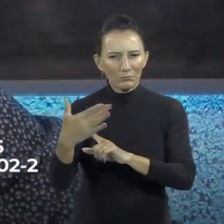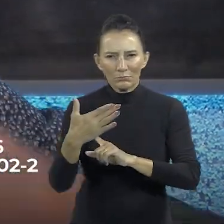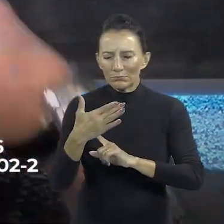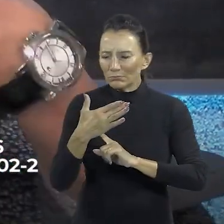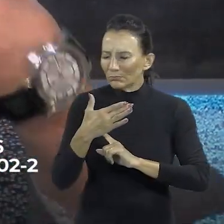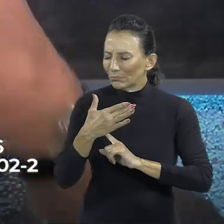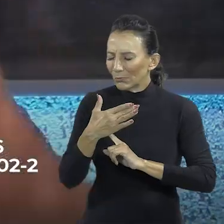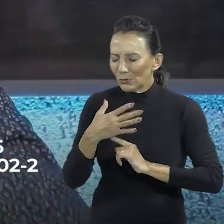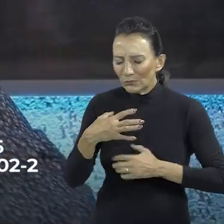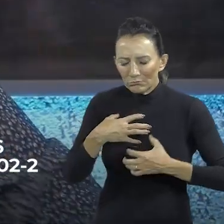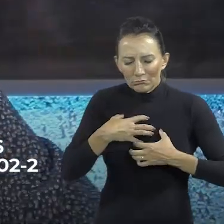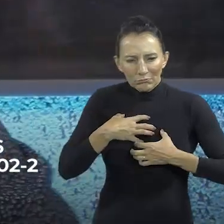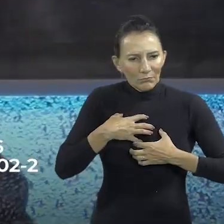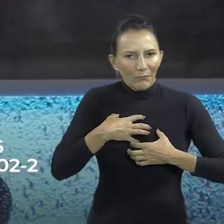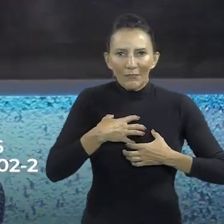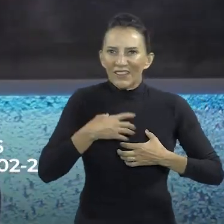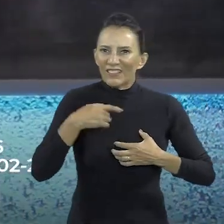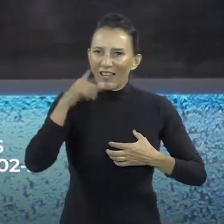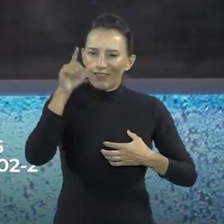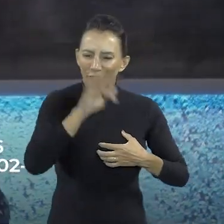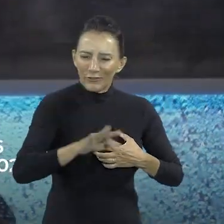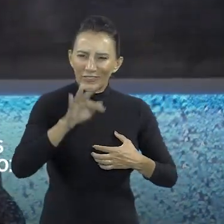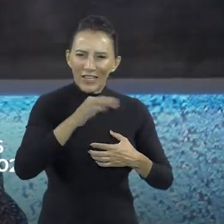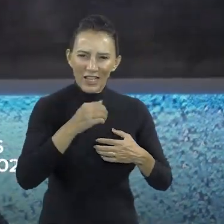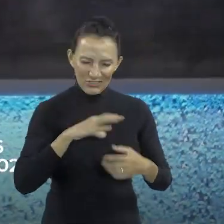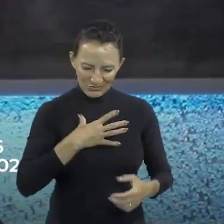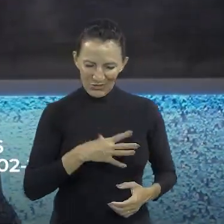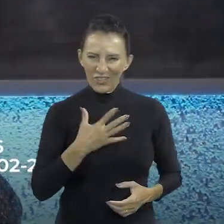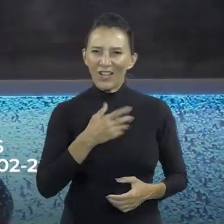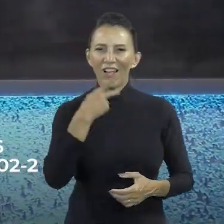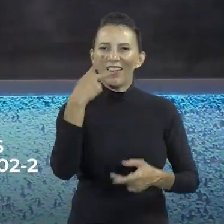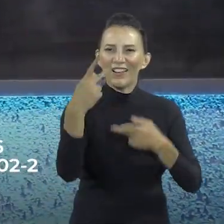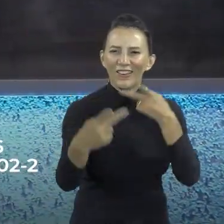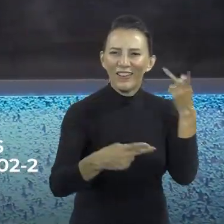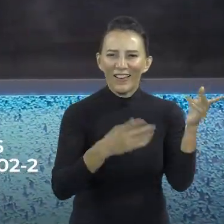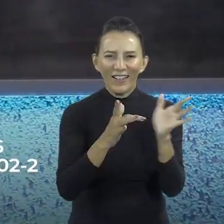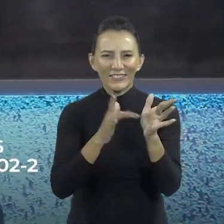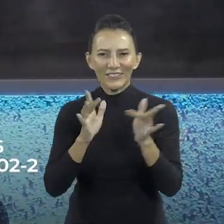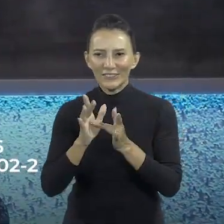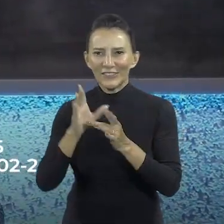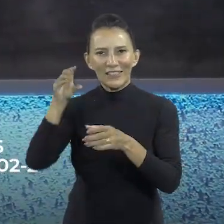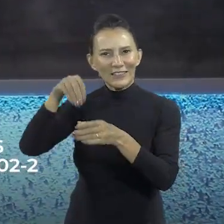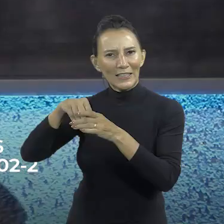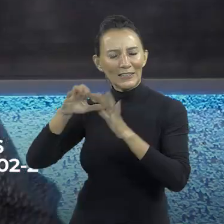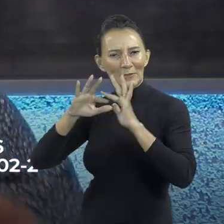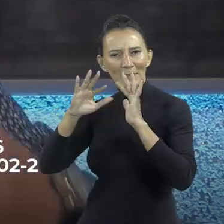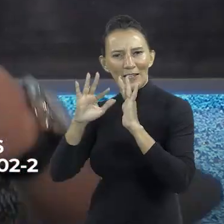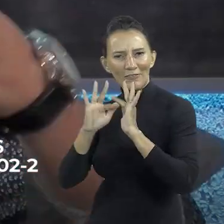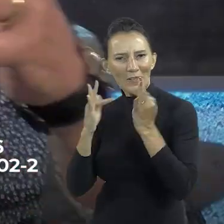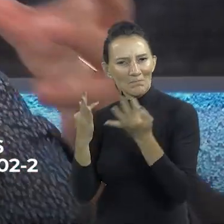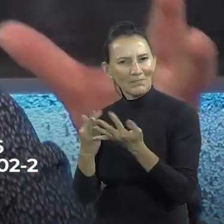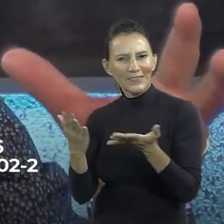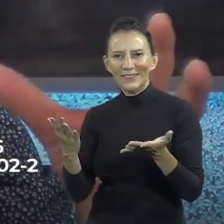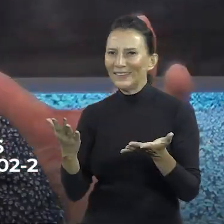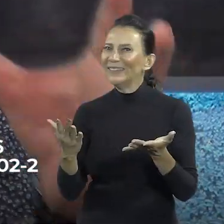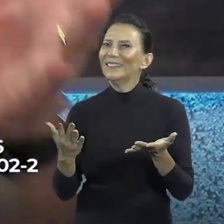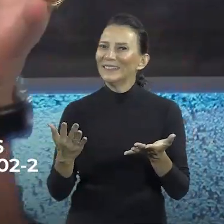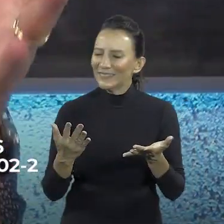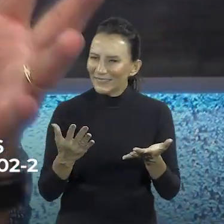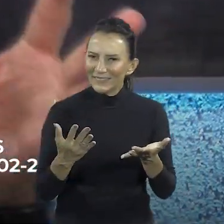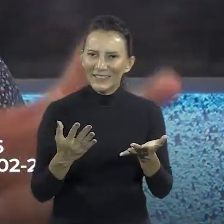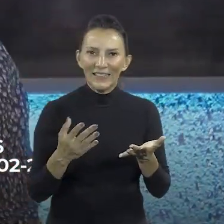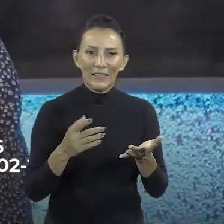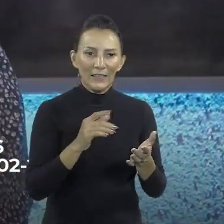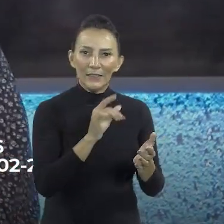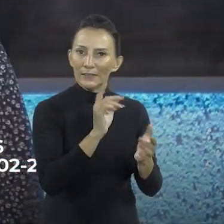faculdade, comecei a falar de Jesus, me tornei ousado. A minha família, e aí Deus foi transformando as